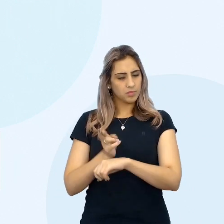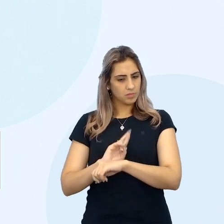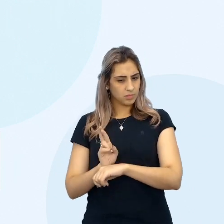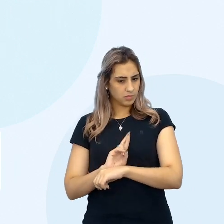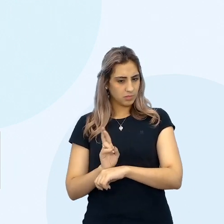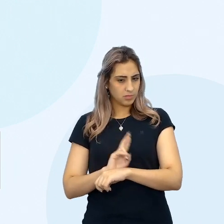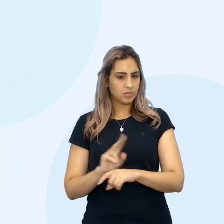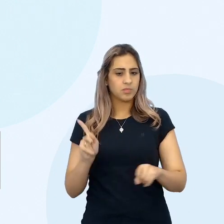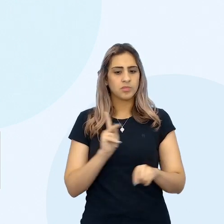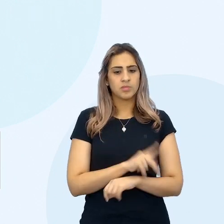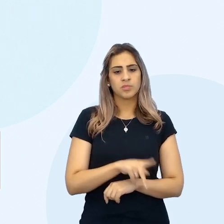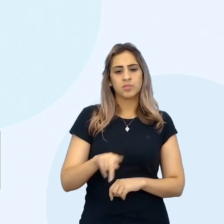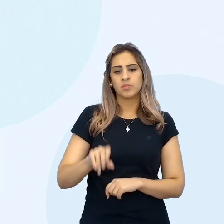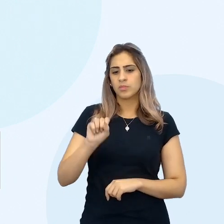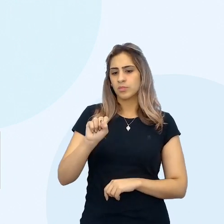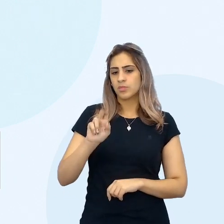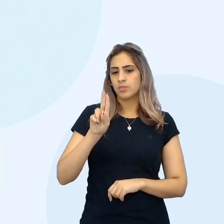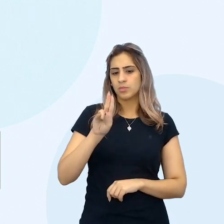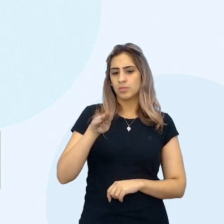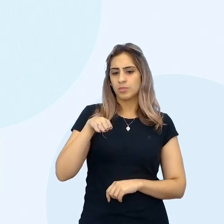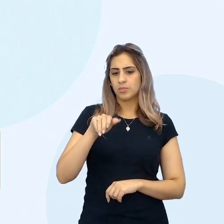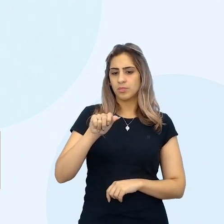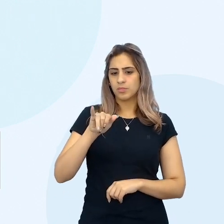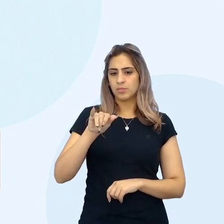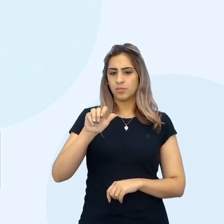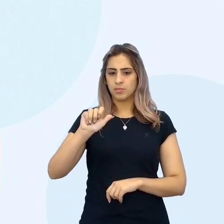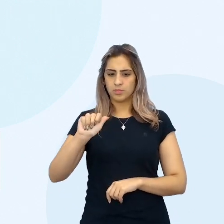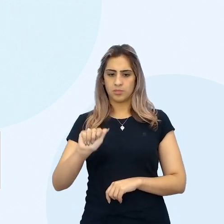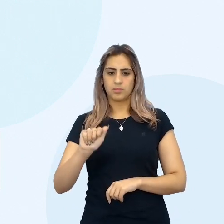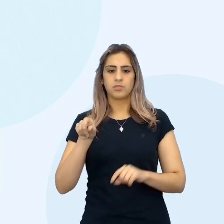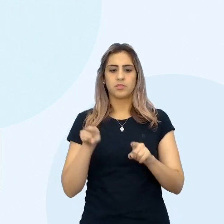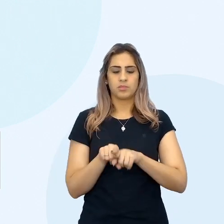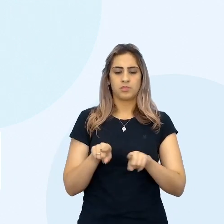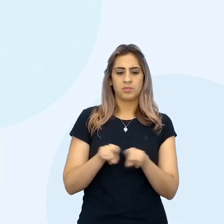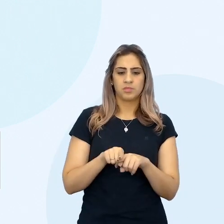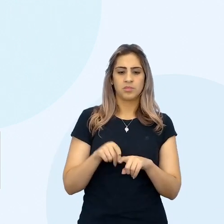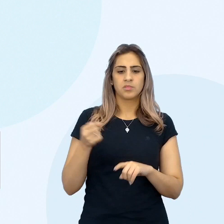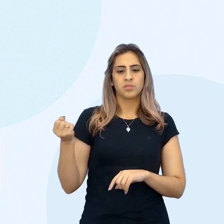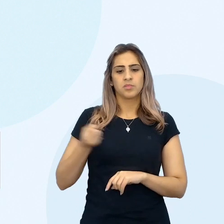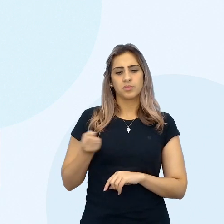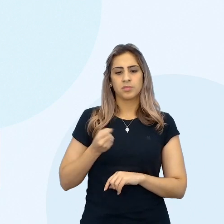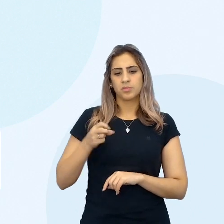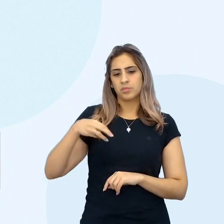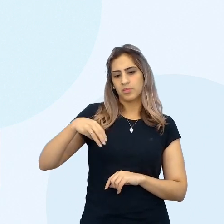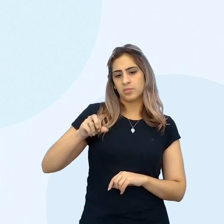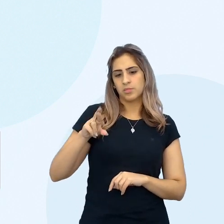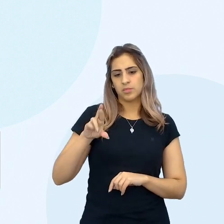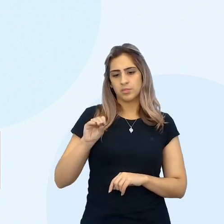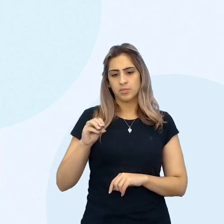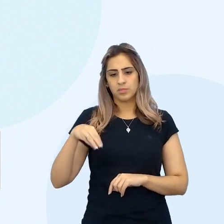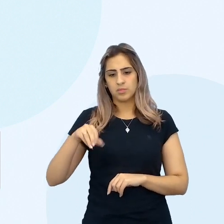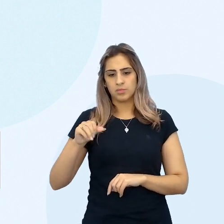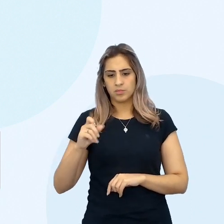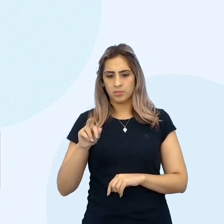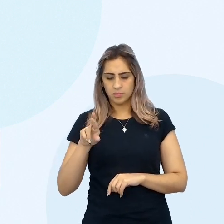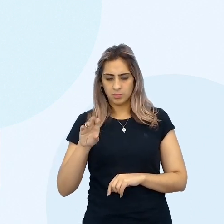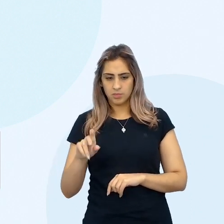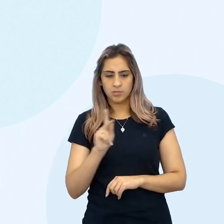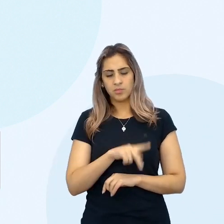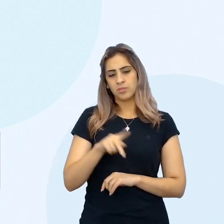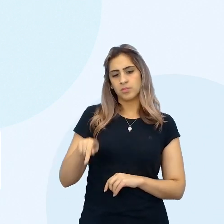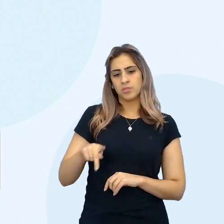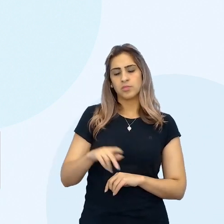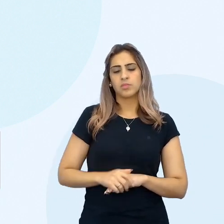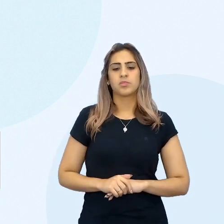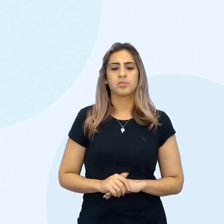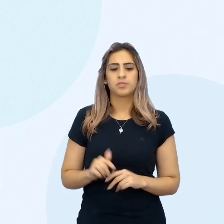com números da parte de biologia, mas de química, de física, mas a parte numérica, né? Sim. Medidas. E do micro ao macro, da professora Sumaia,